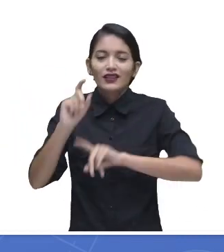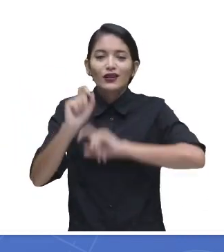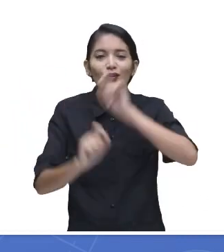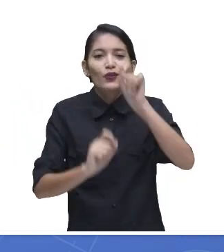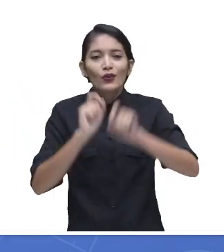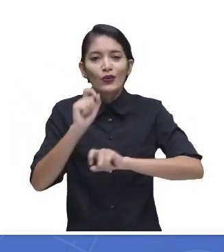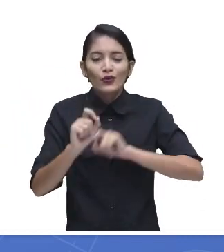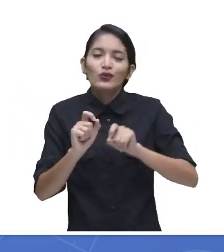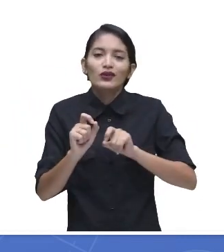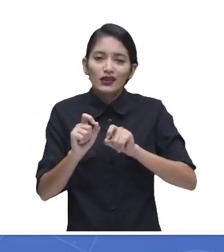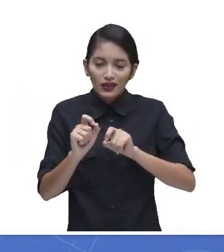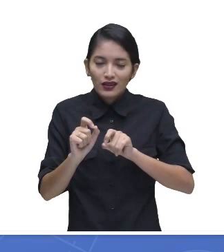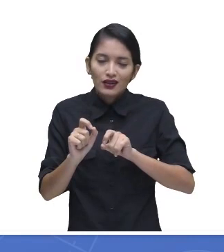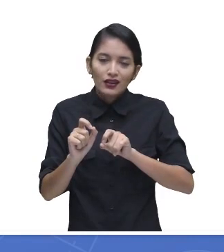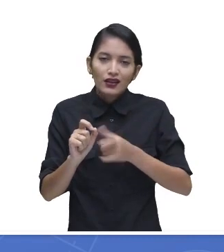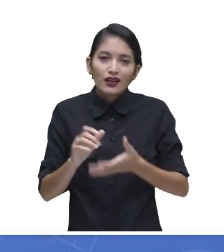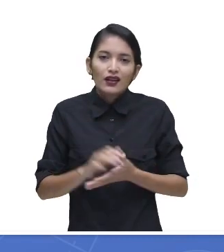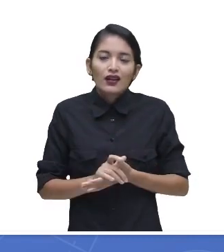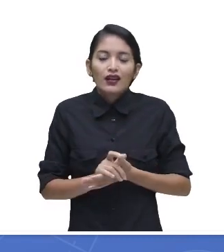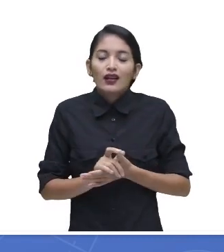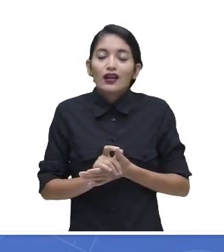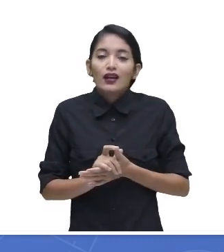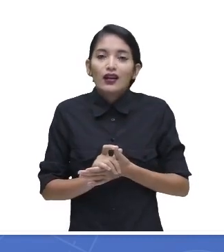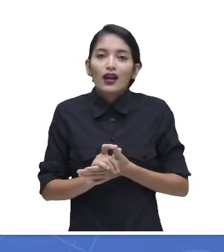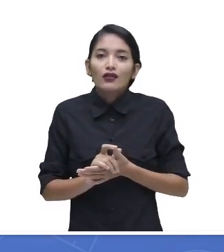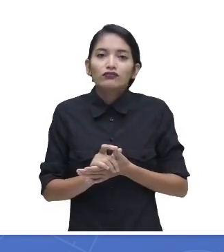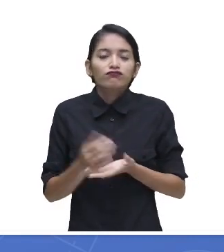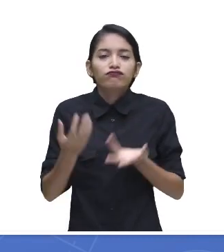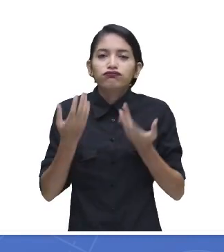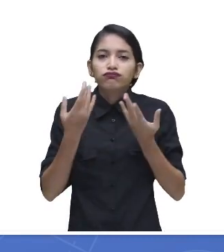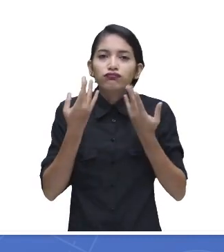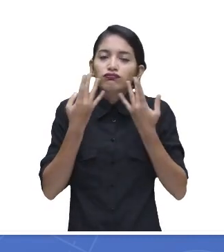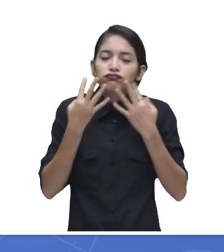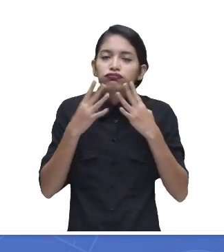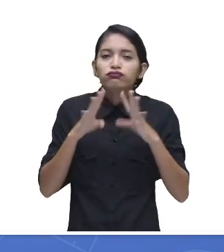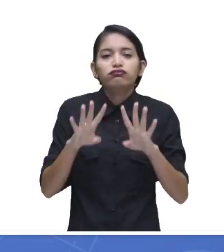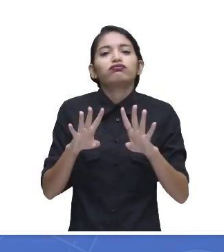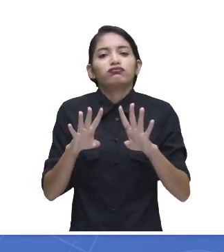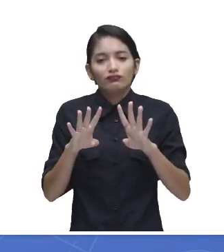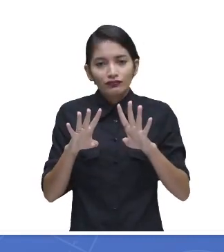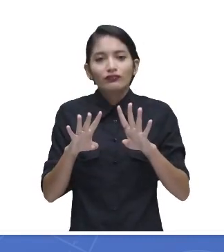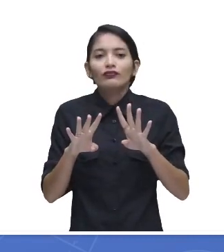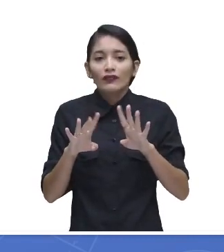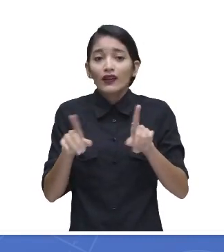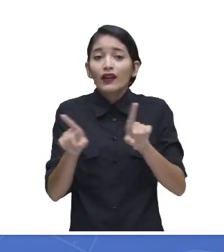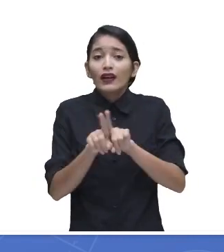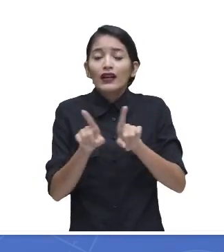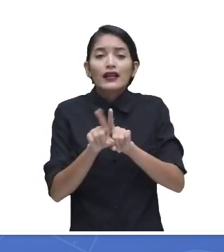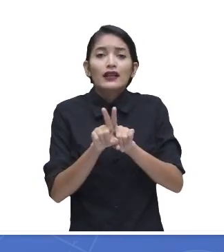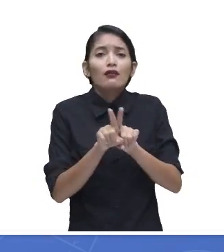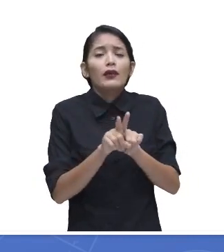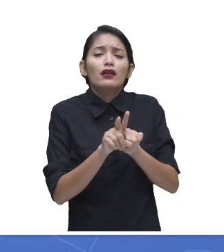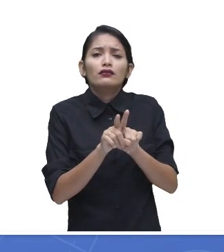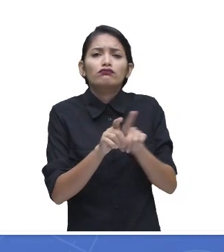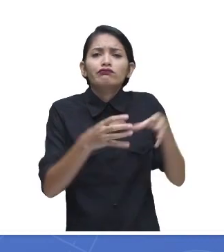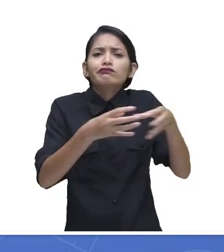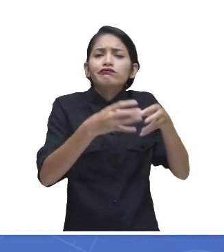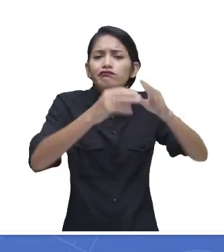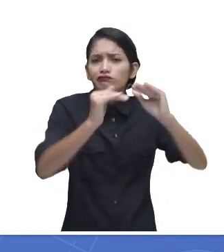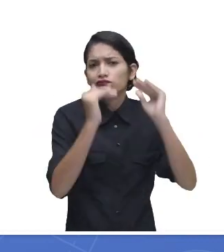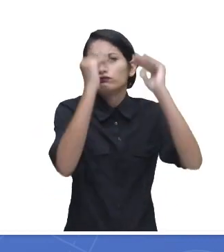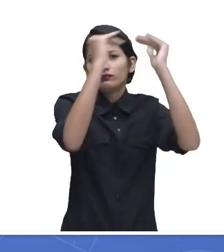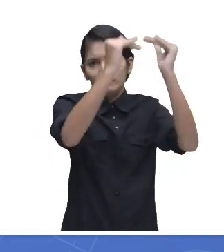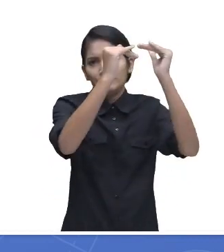Ao apelo ao sobrenatural e a uma autoridade superior. Então